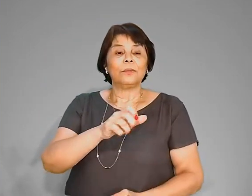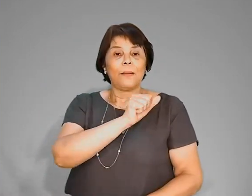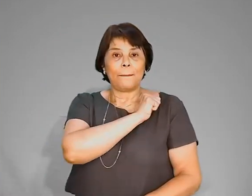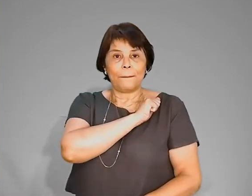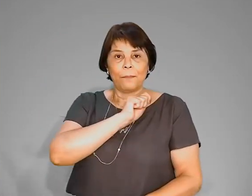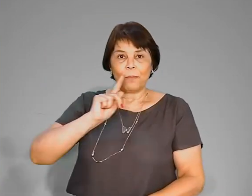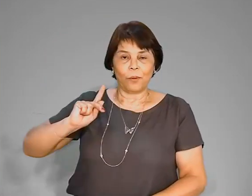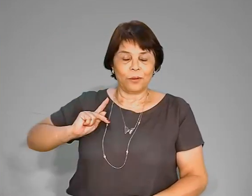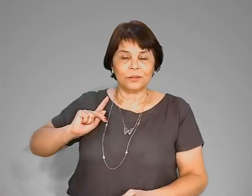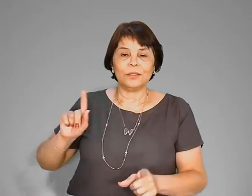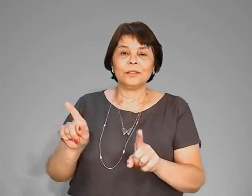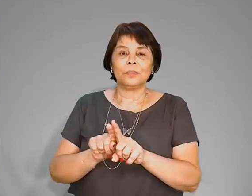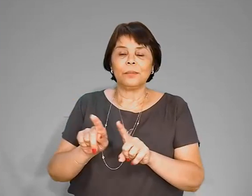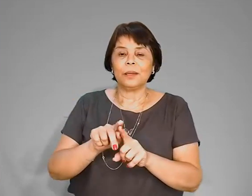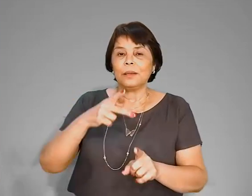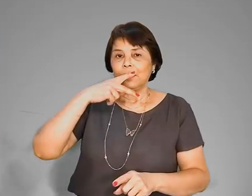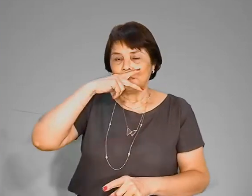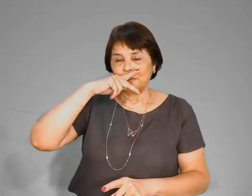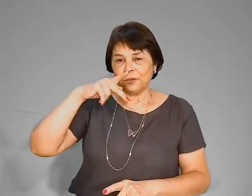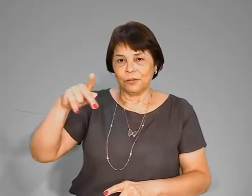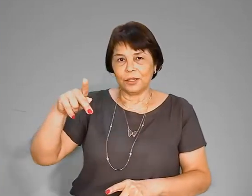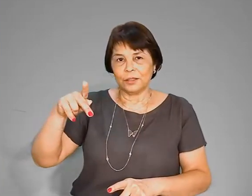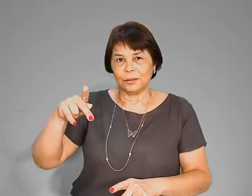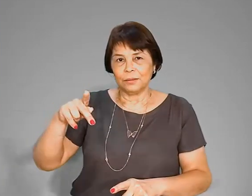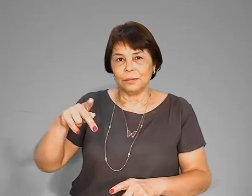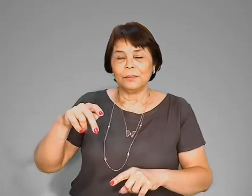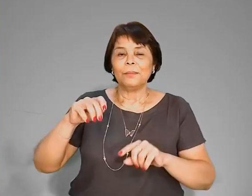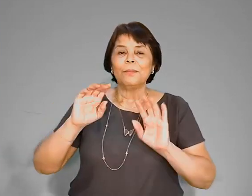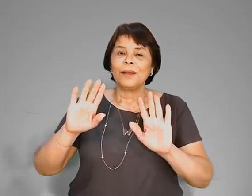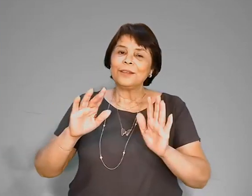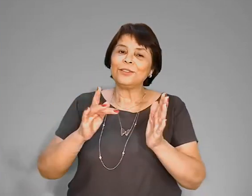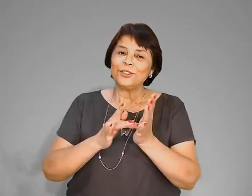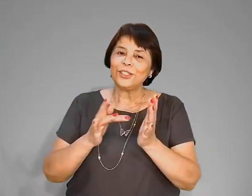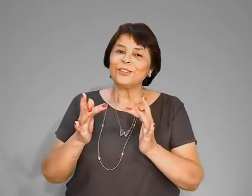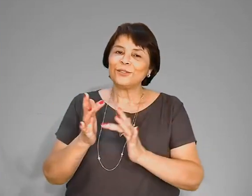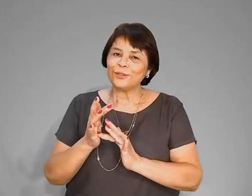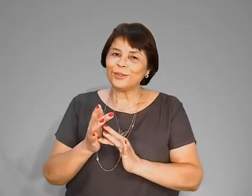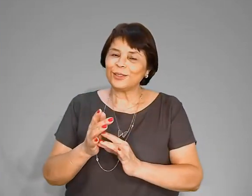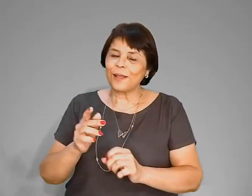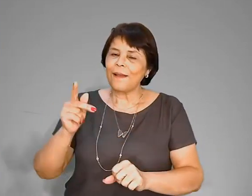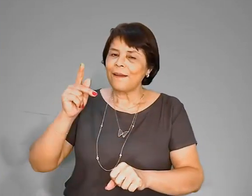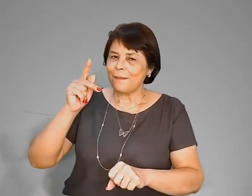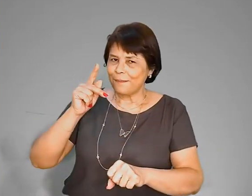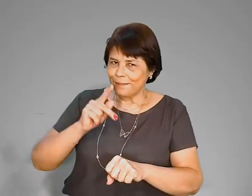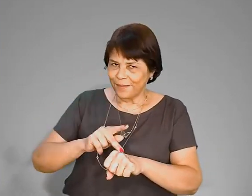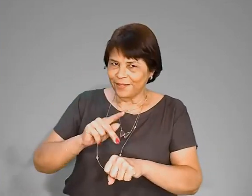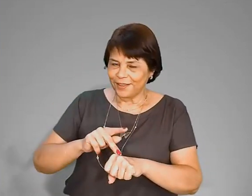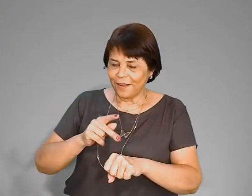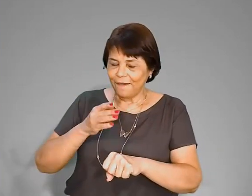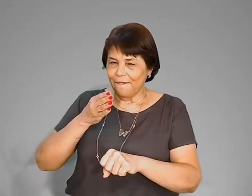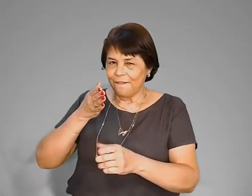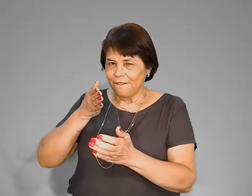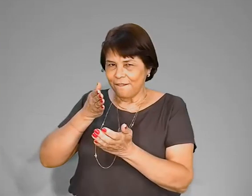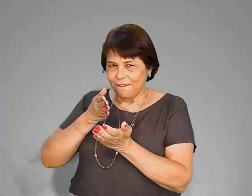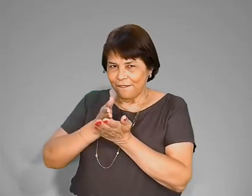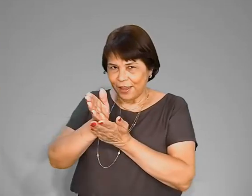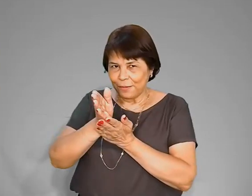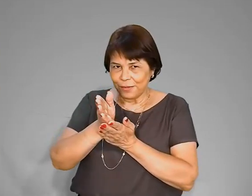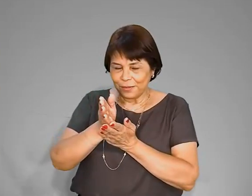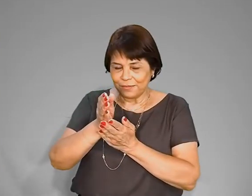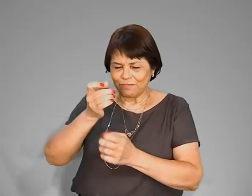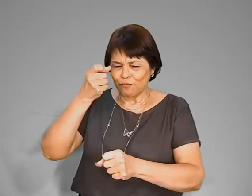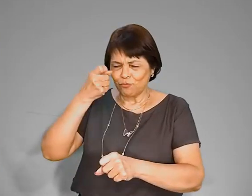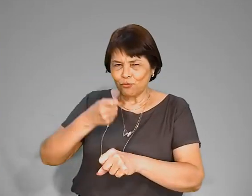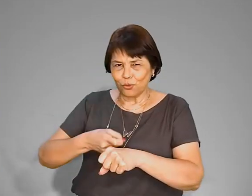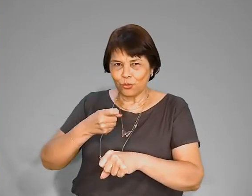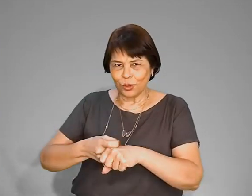agora, sendo ele mesmo, Cristo Jesus, a pedra angular. A pedra não é um homem, a pedra não é um líder, a